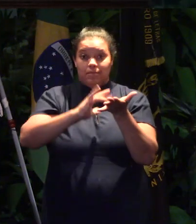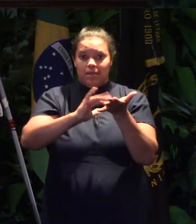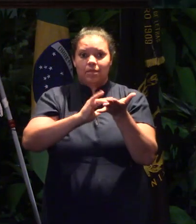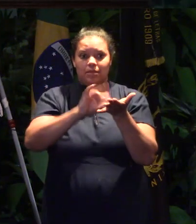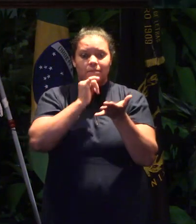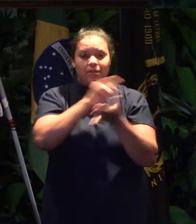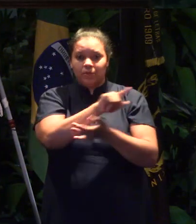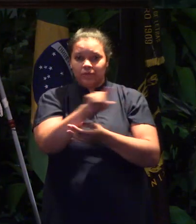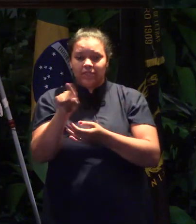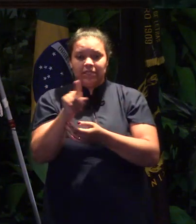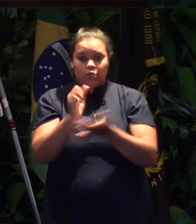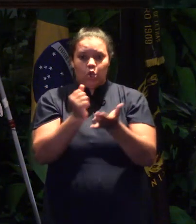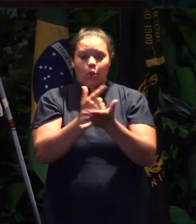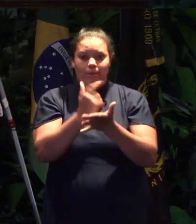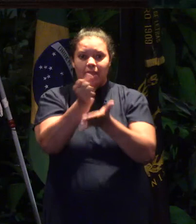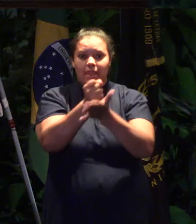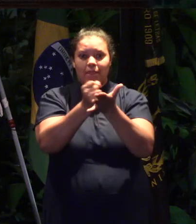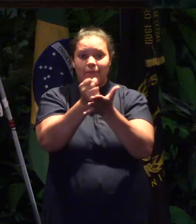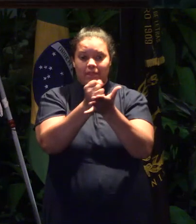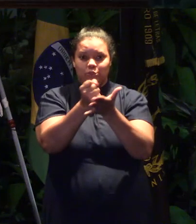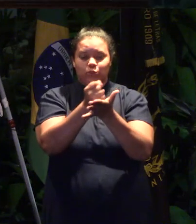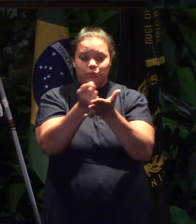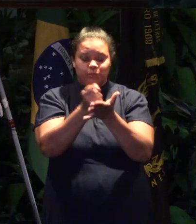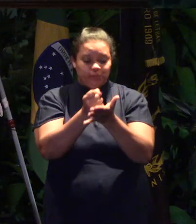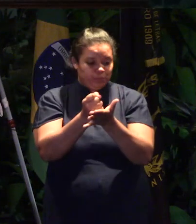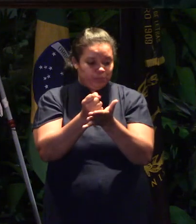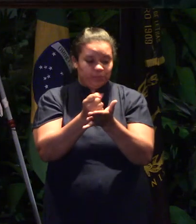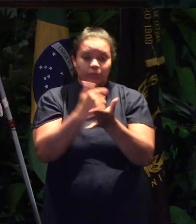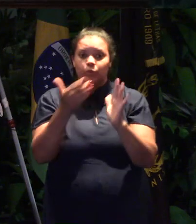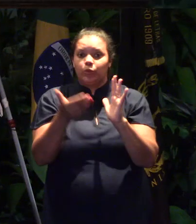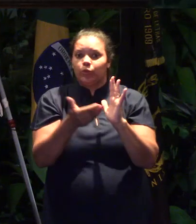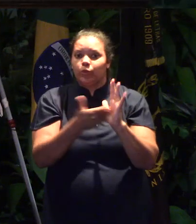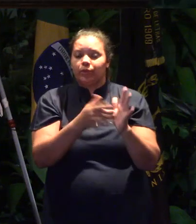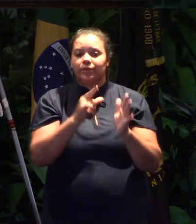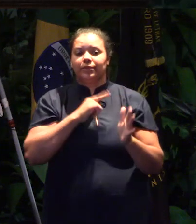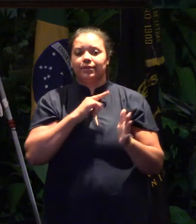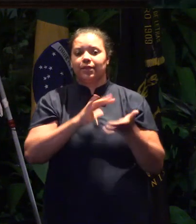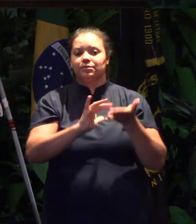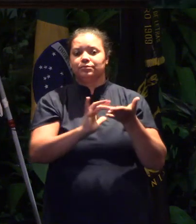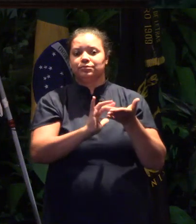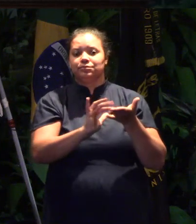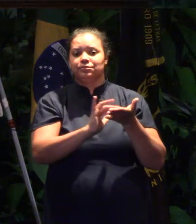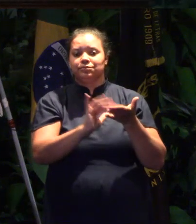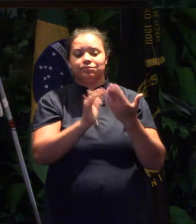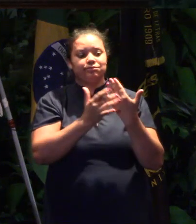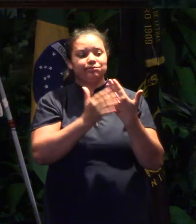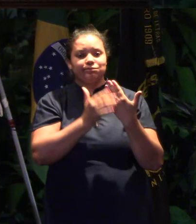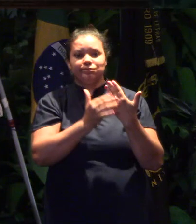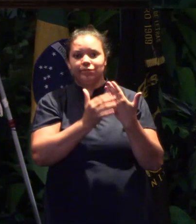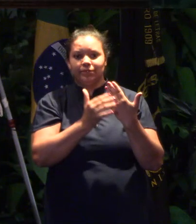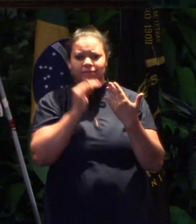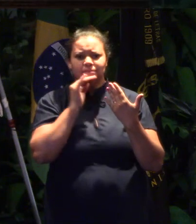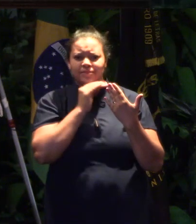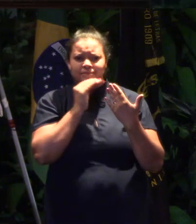vocês compram uma caixinha de remédio numa farmácia, todas elas hoje vêm com inscrição em braille. Né?